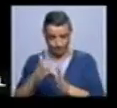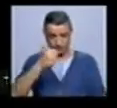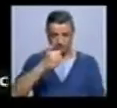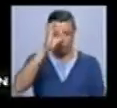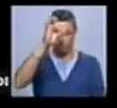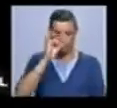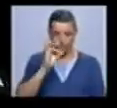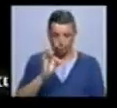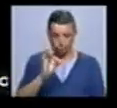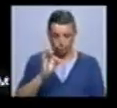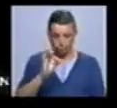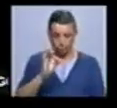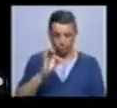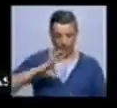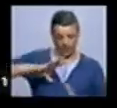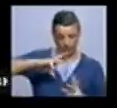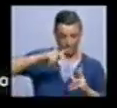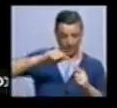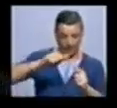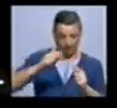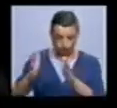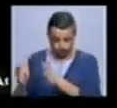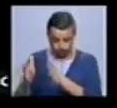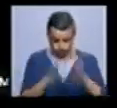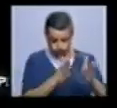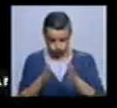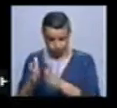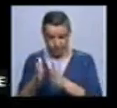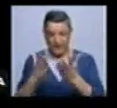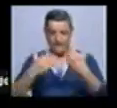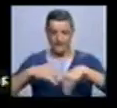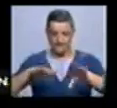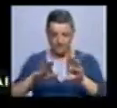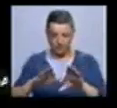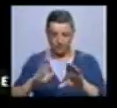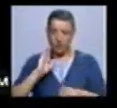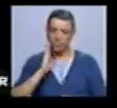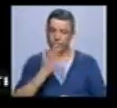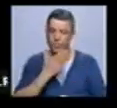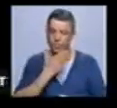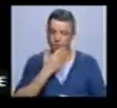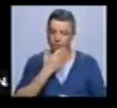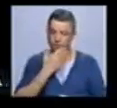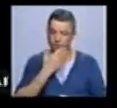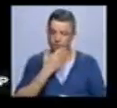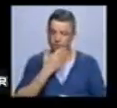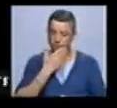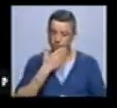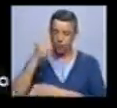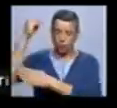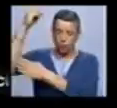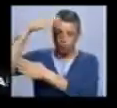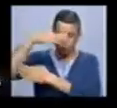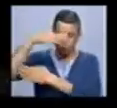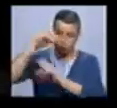a órbita da Terra. Ora, quando nós temos este alongamento da órbita da Terra, temos também aqui uma variação da luz solar que recebemos do nosso próprio